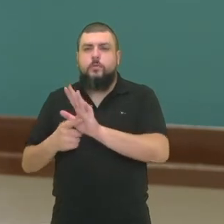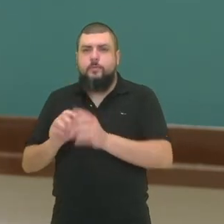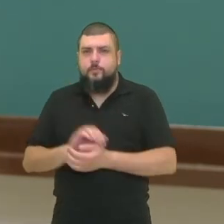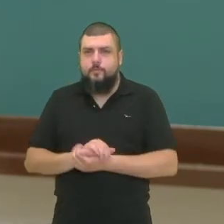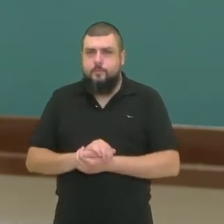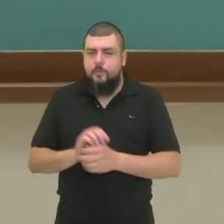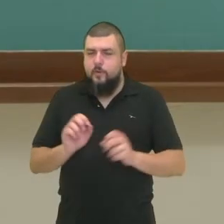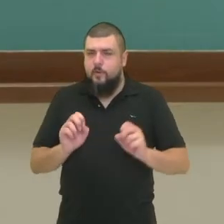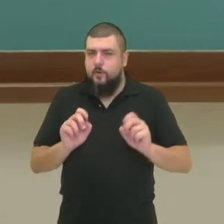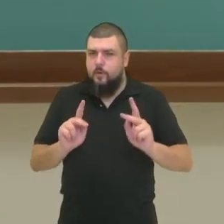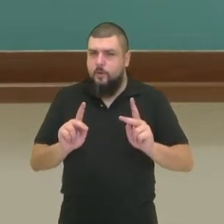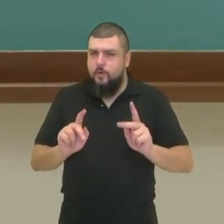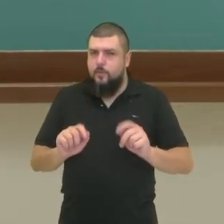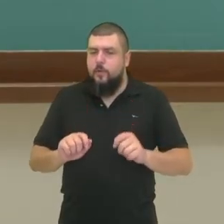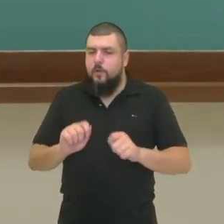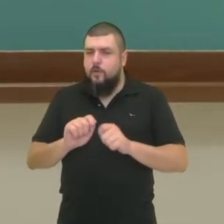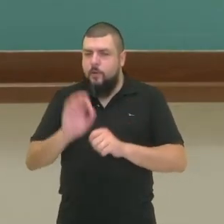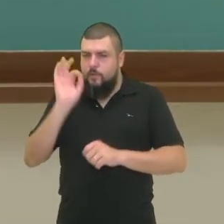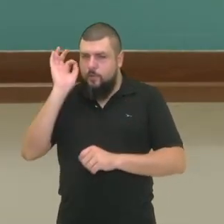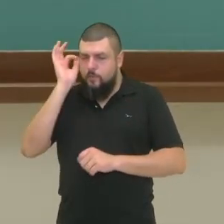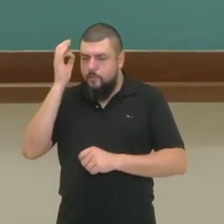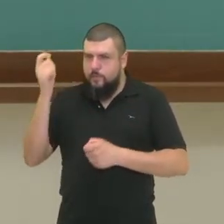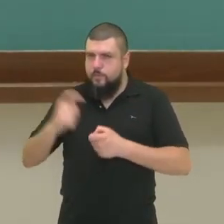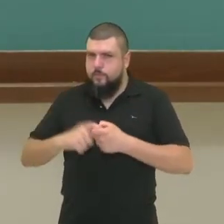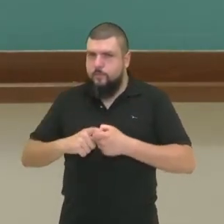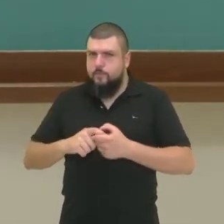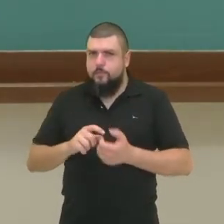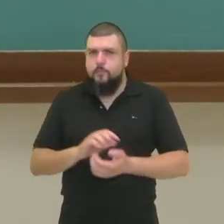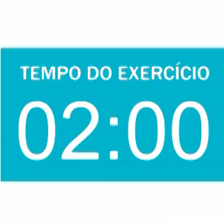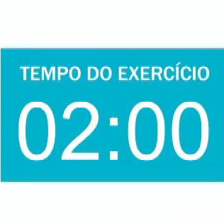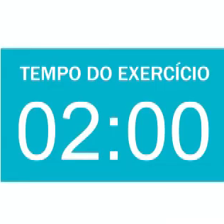ok? Faz aí que eu volto a seguir.